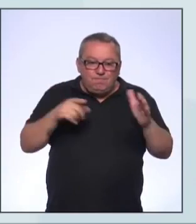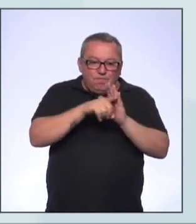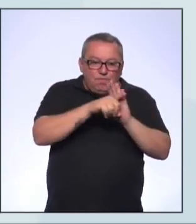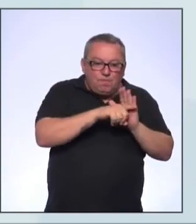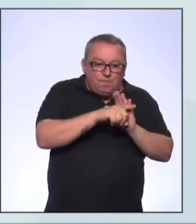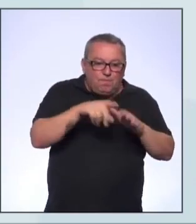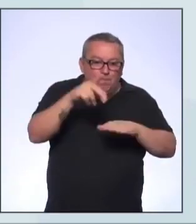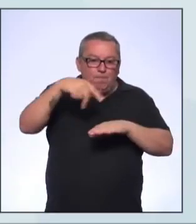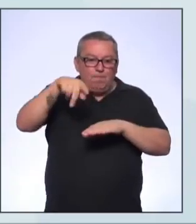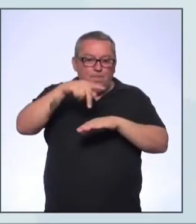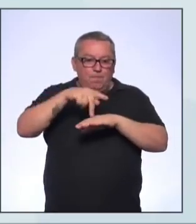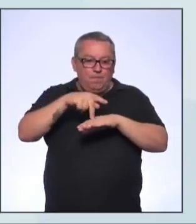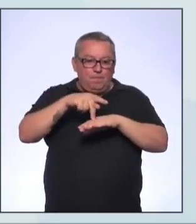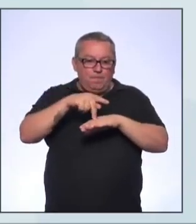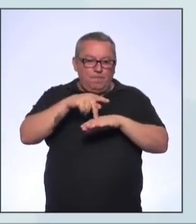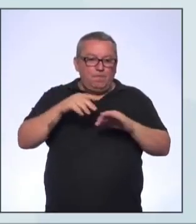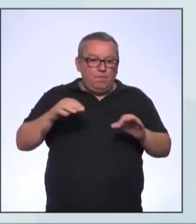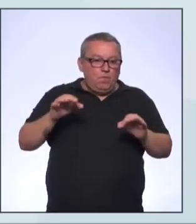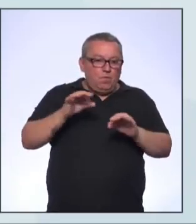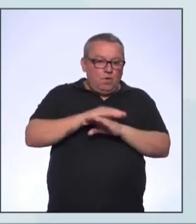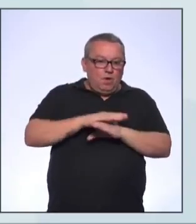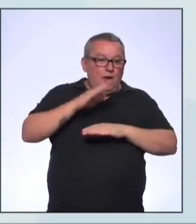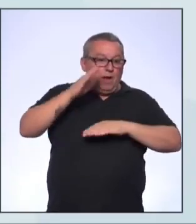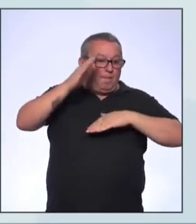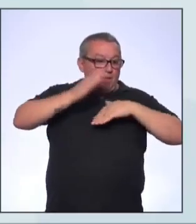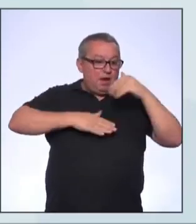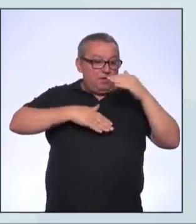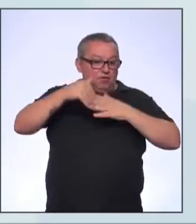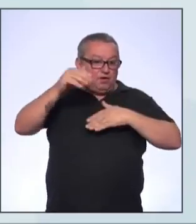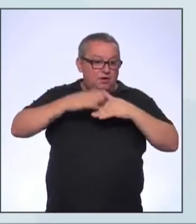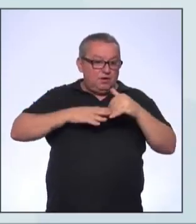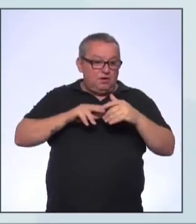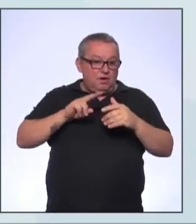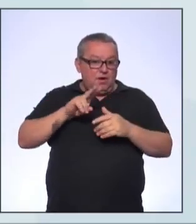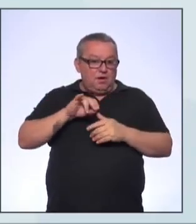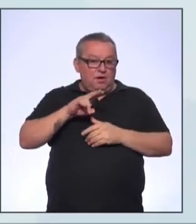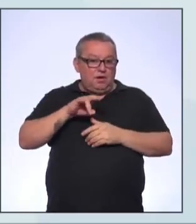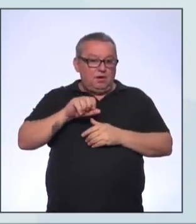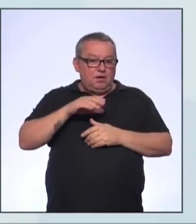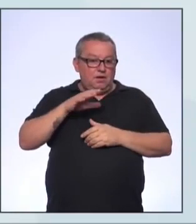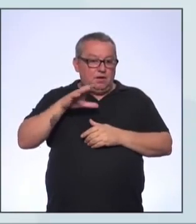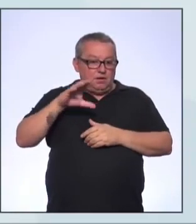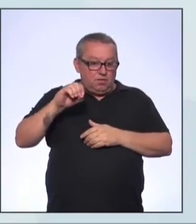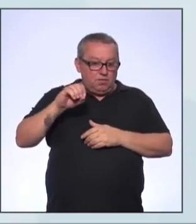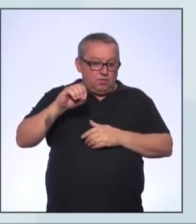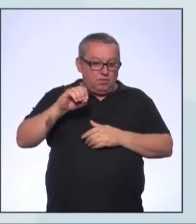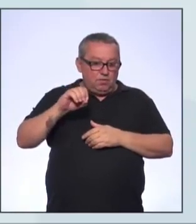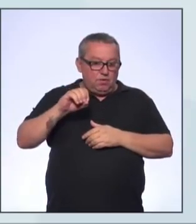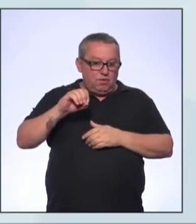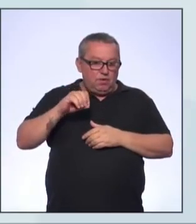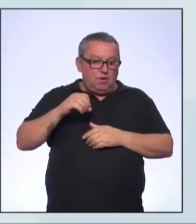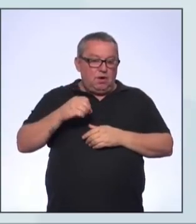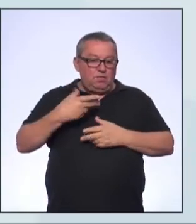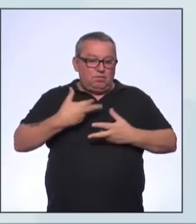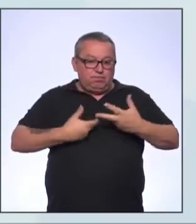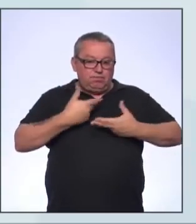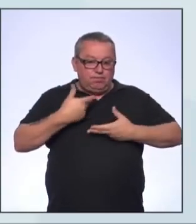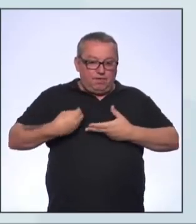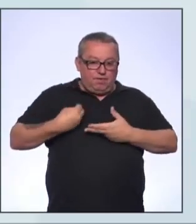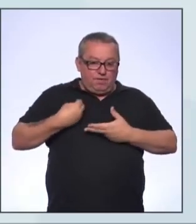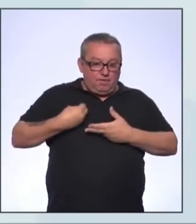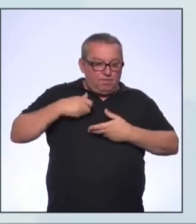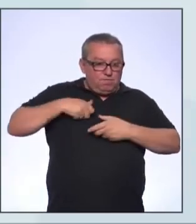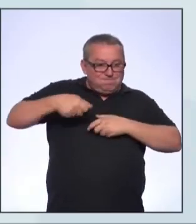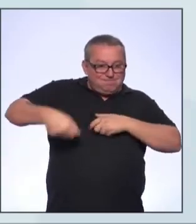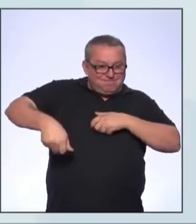incentivo às pesquisas no país. E conclui: a prática de vivisecação, a dissecação de animais vivos para